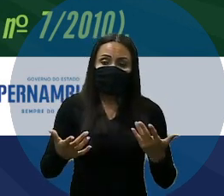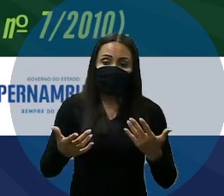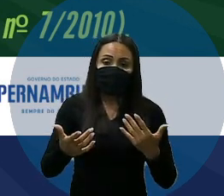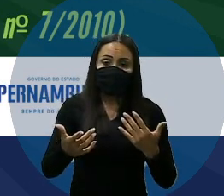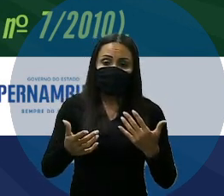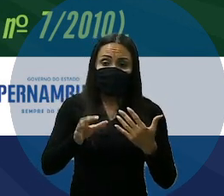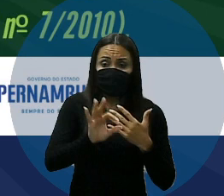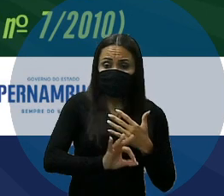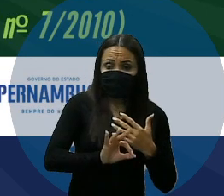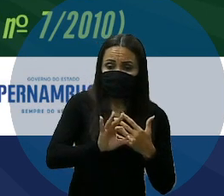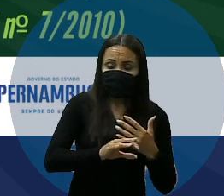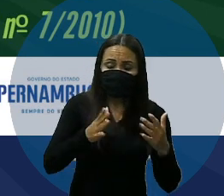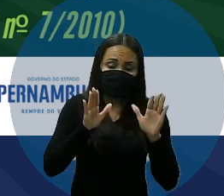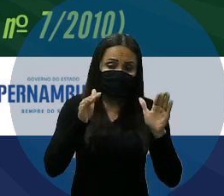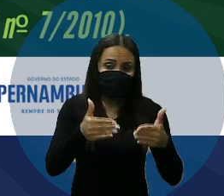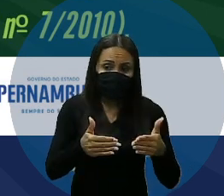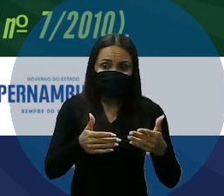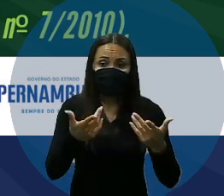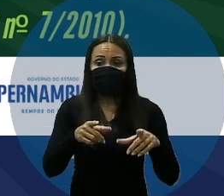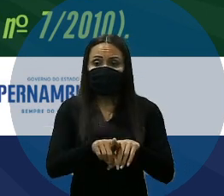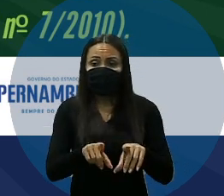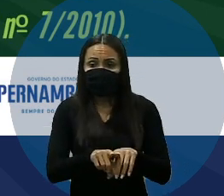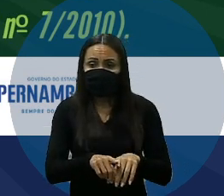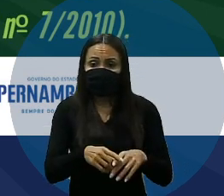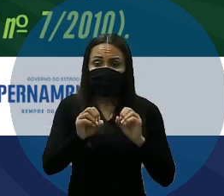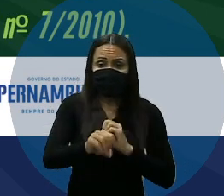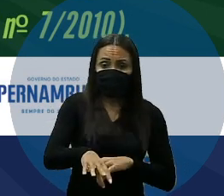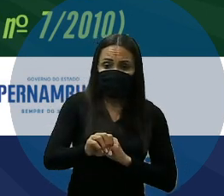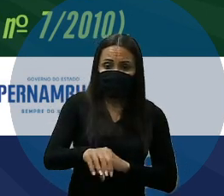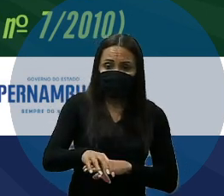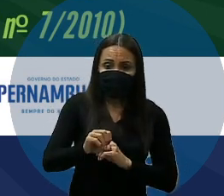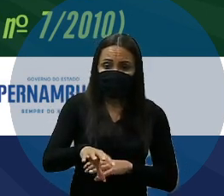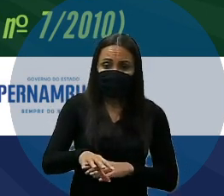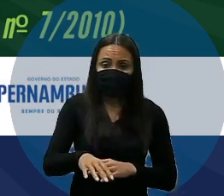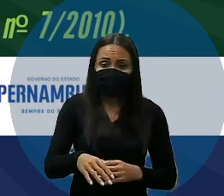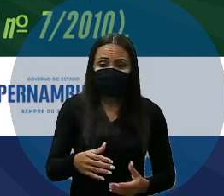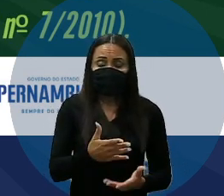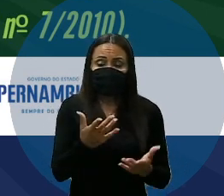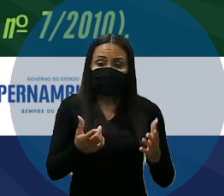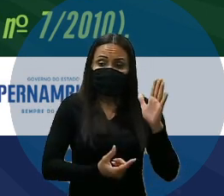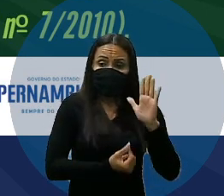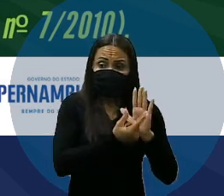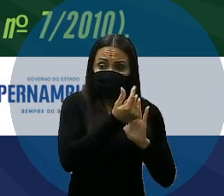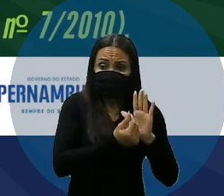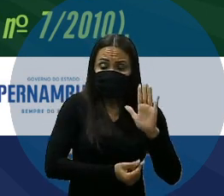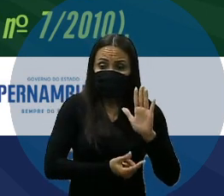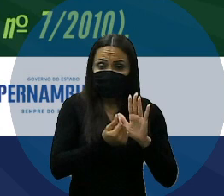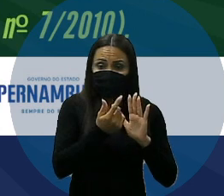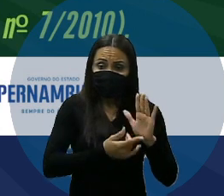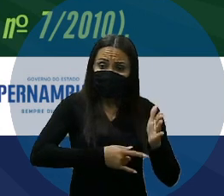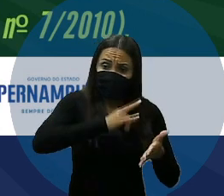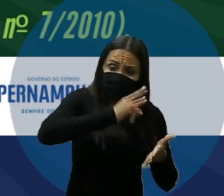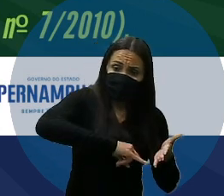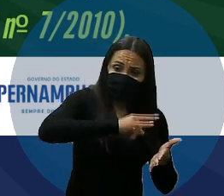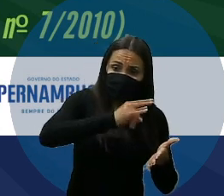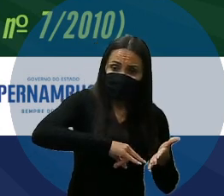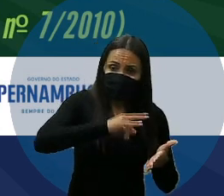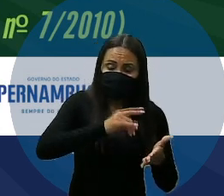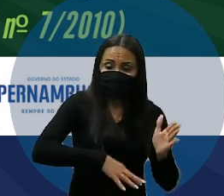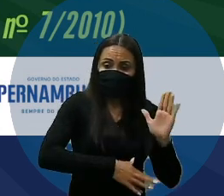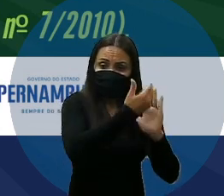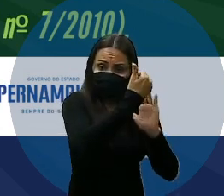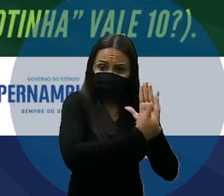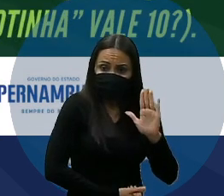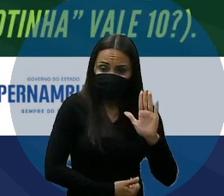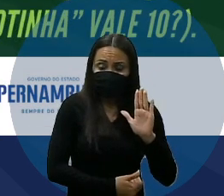transversais, especificando ali a educação para consumo e a educação financeira e fiscal, que está nos pareceres na resolução que vocês